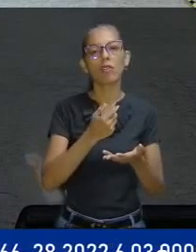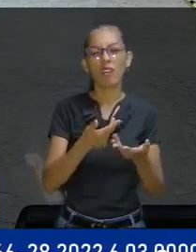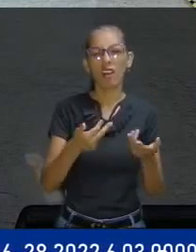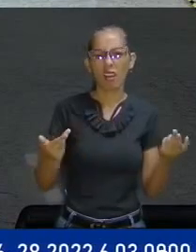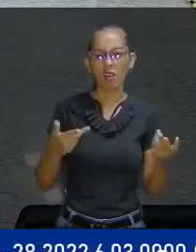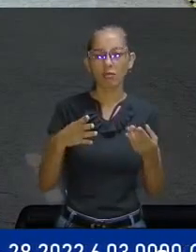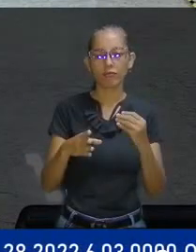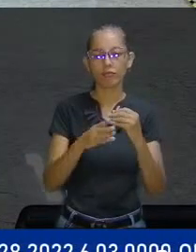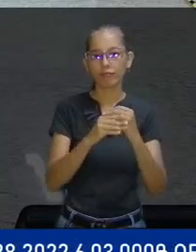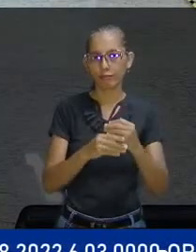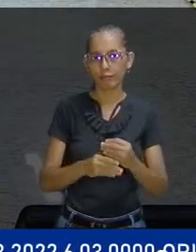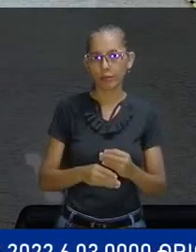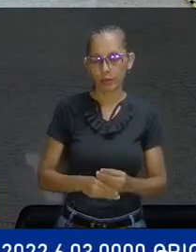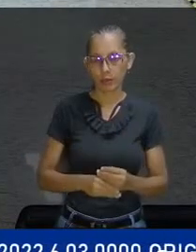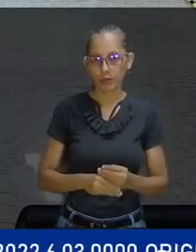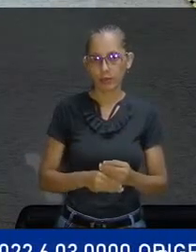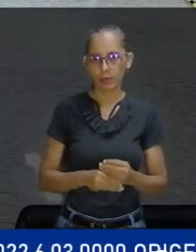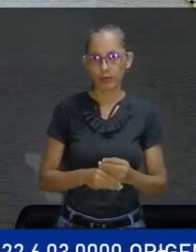cronológica